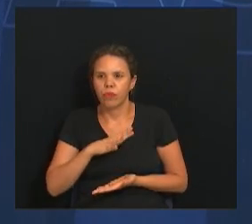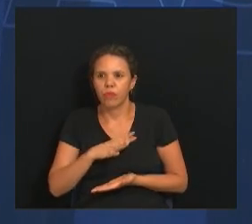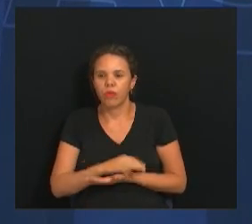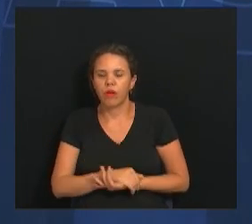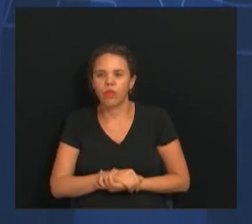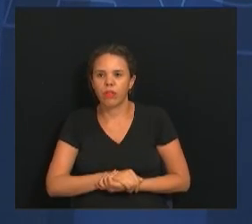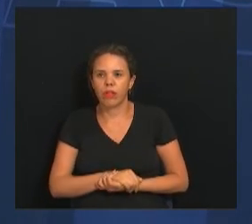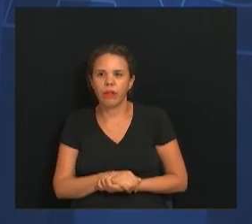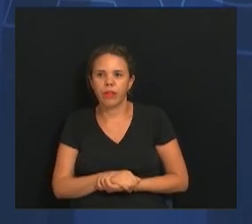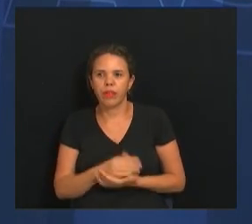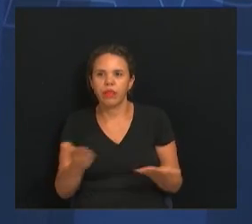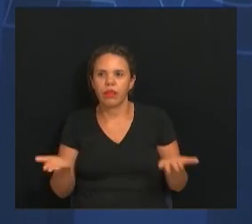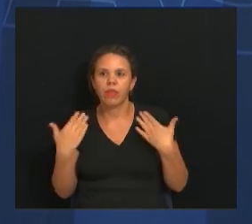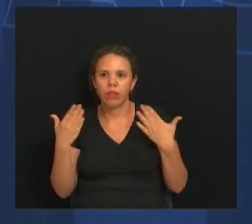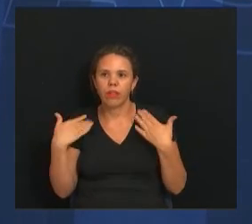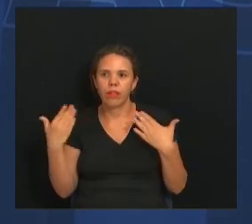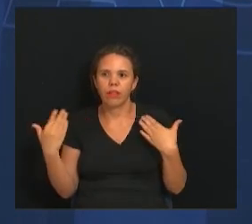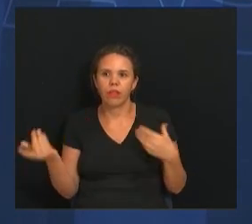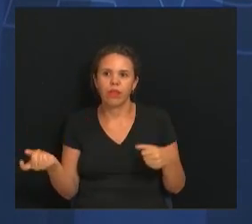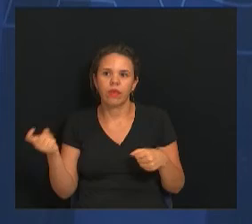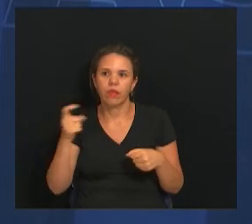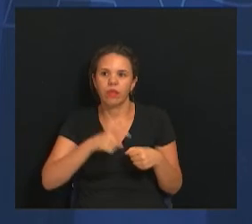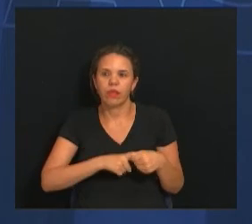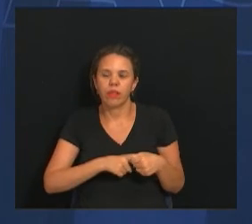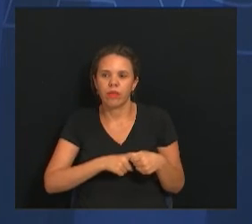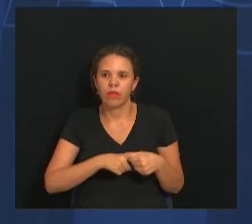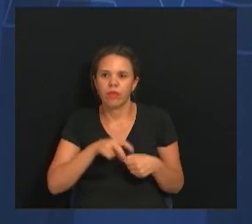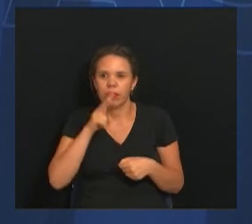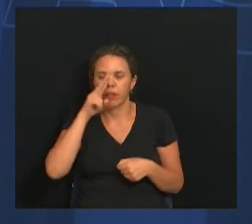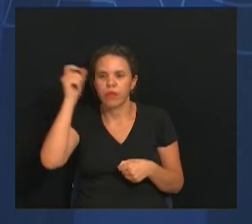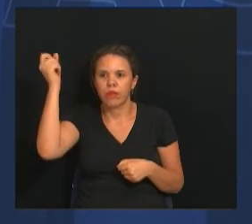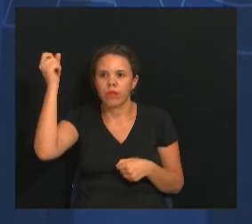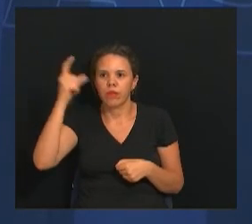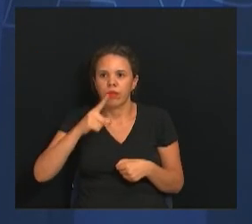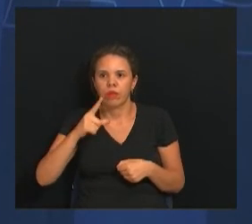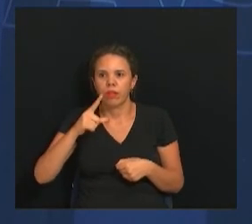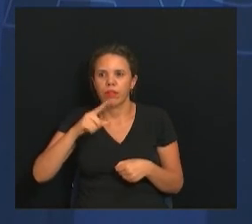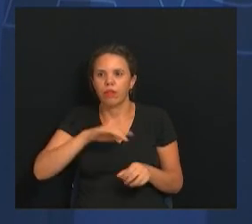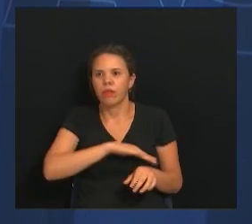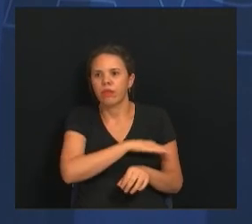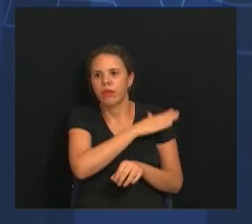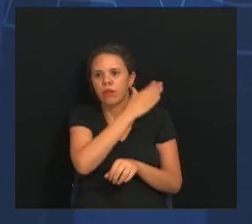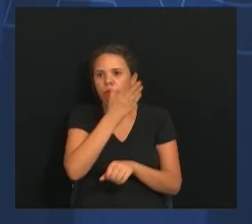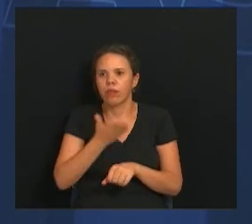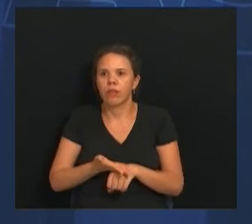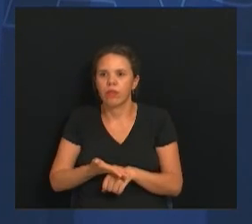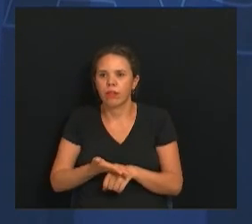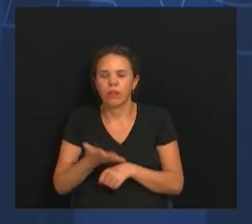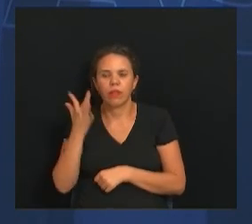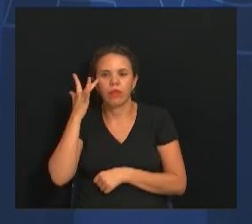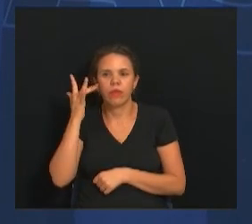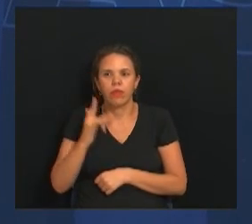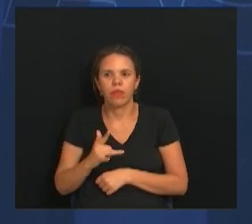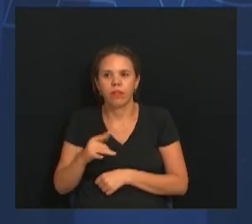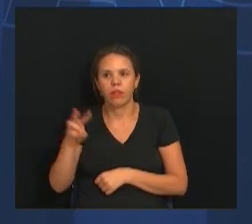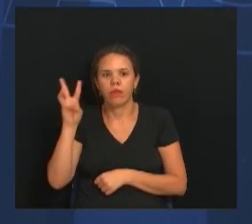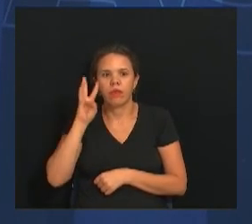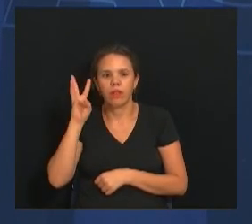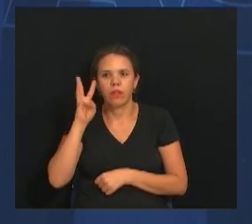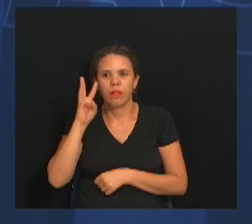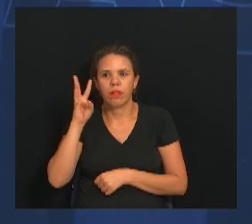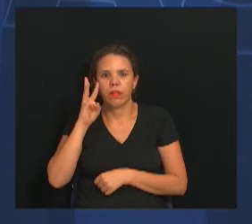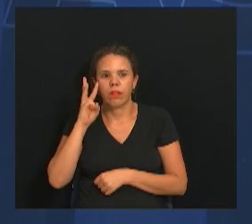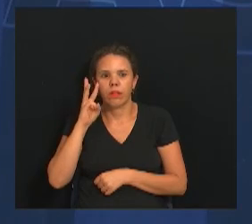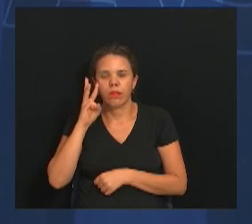hoje o calor voltou com força, o sol aparecendo durante todo o dia e amanhã, terça-feira, o